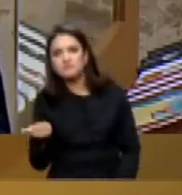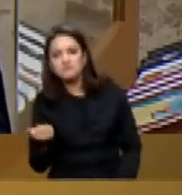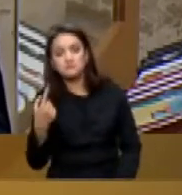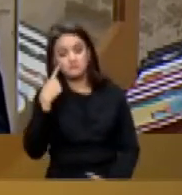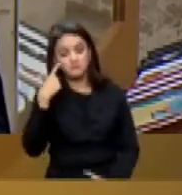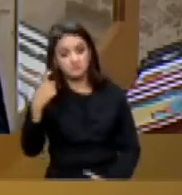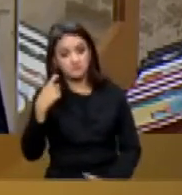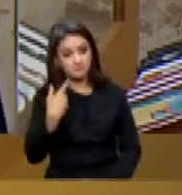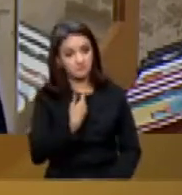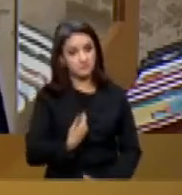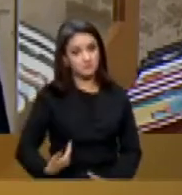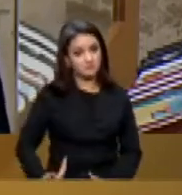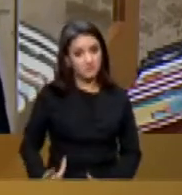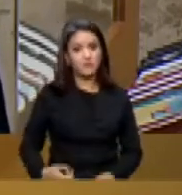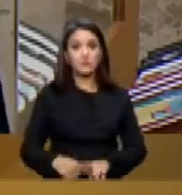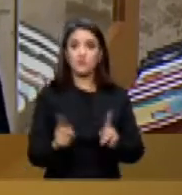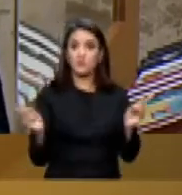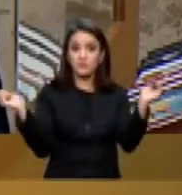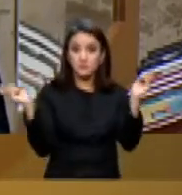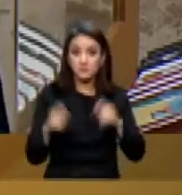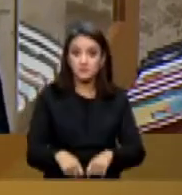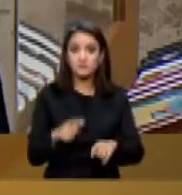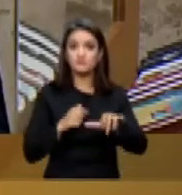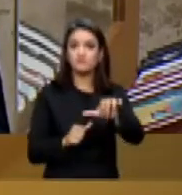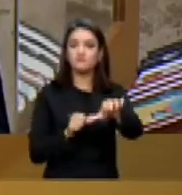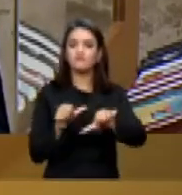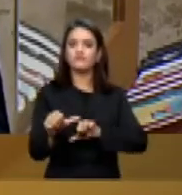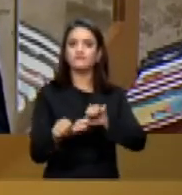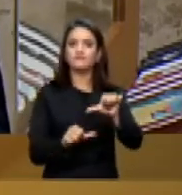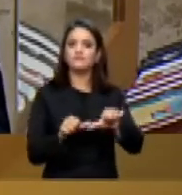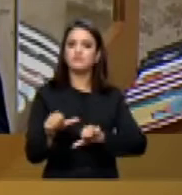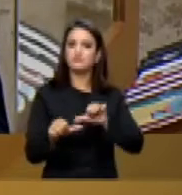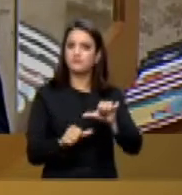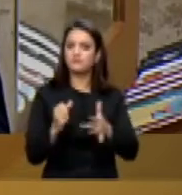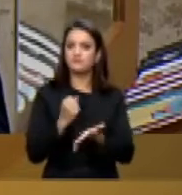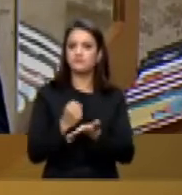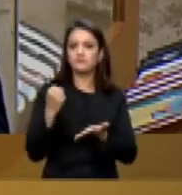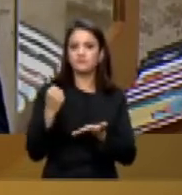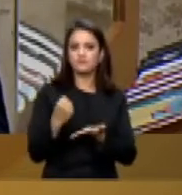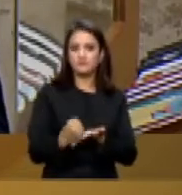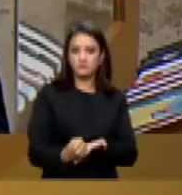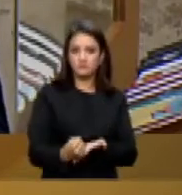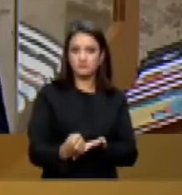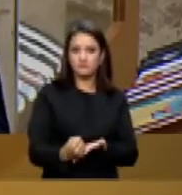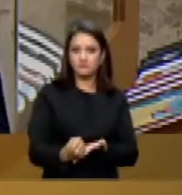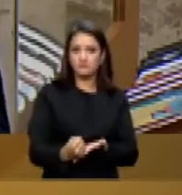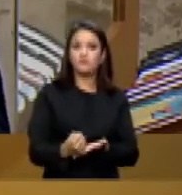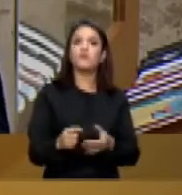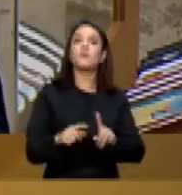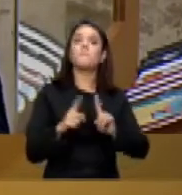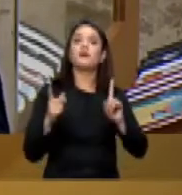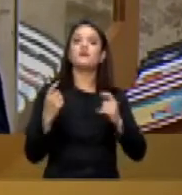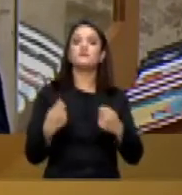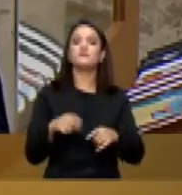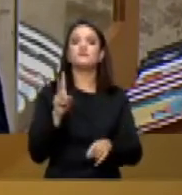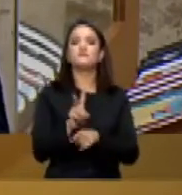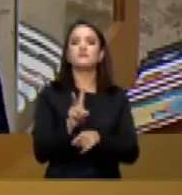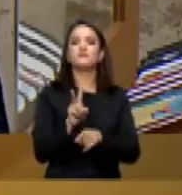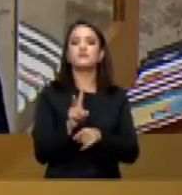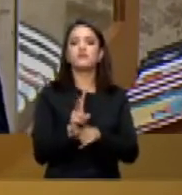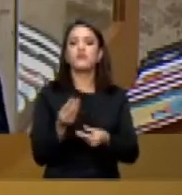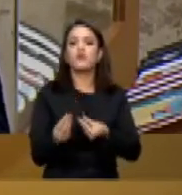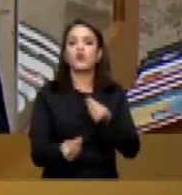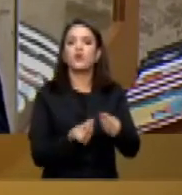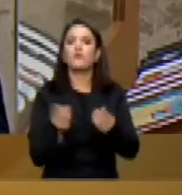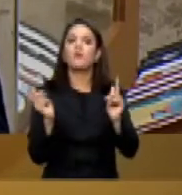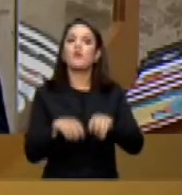público. E a possibilidade de alteração unilateral dos contratos, desde que preservada a legítima expectativa